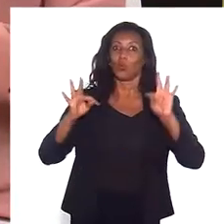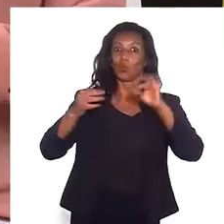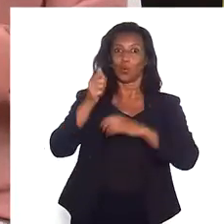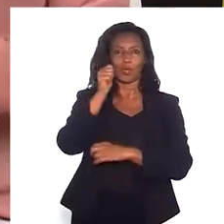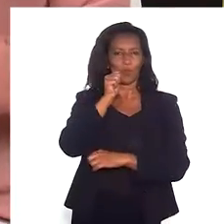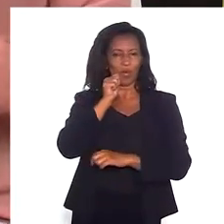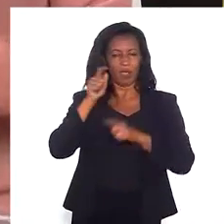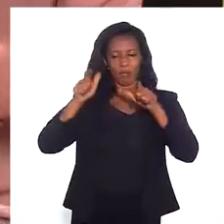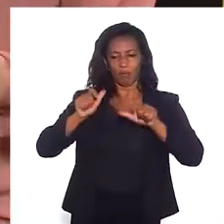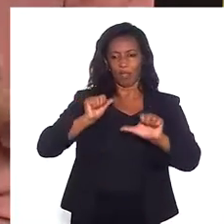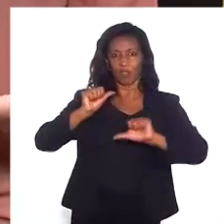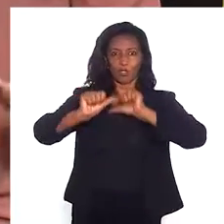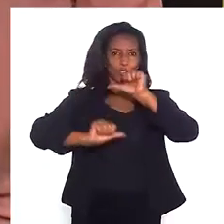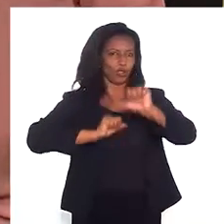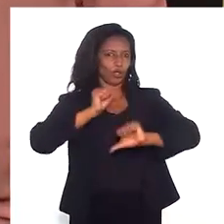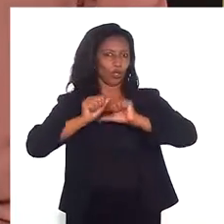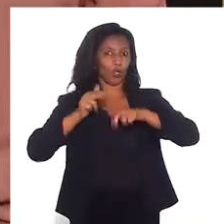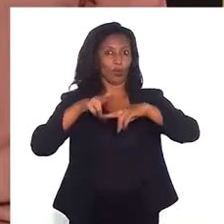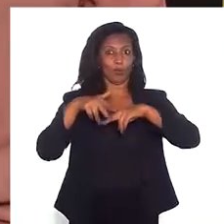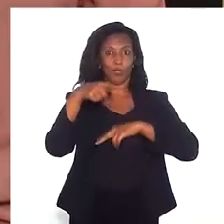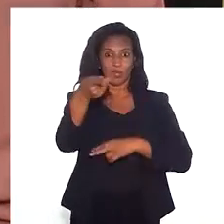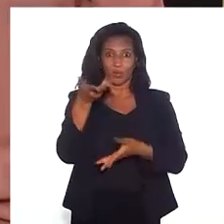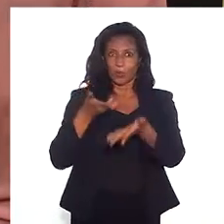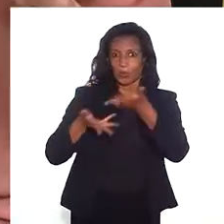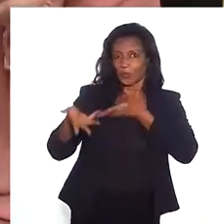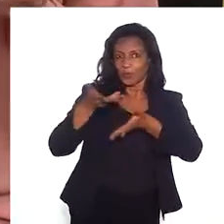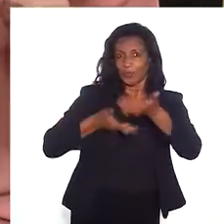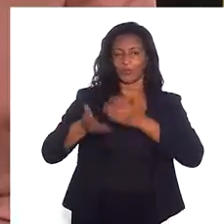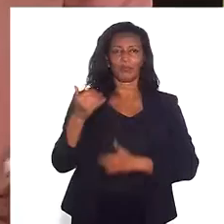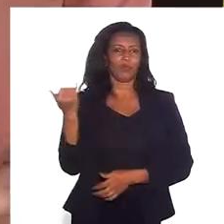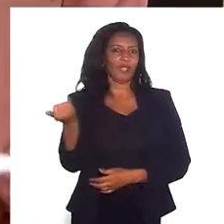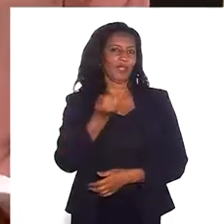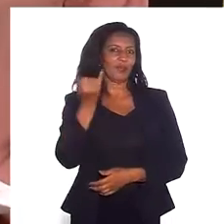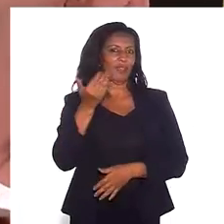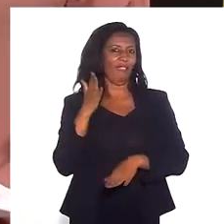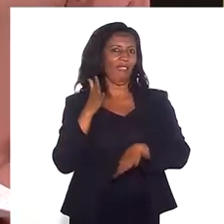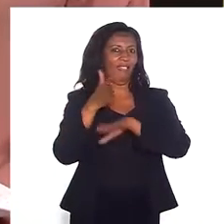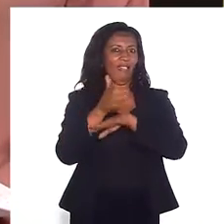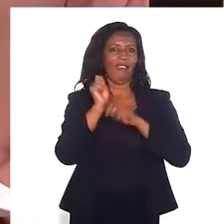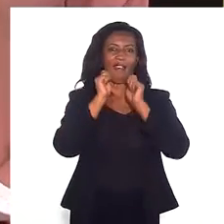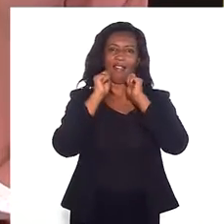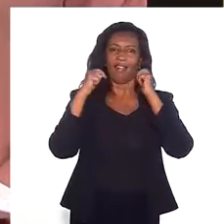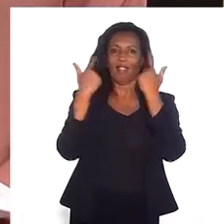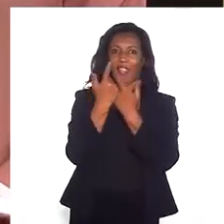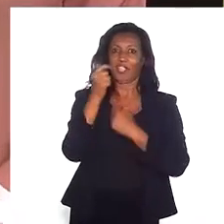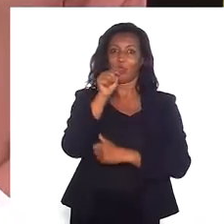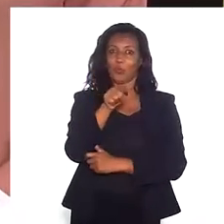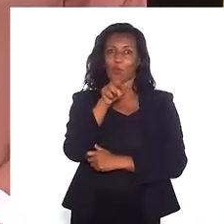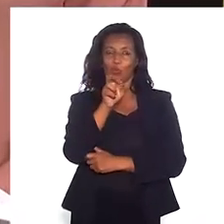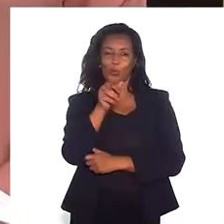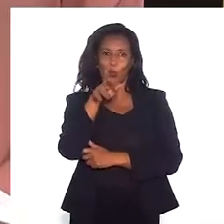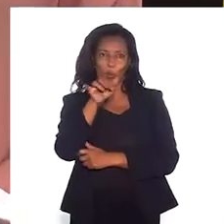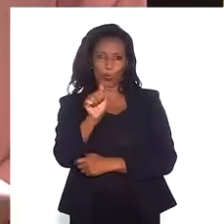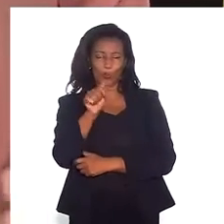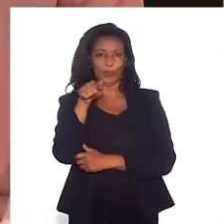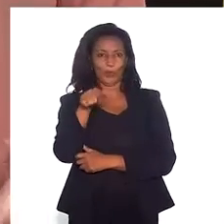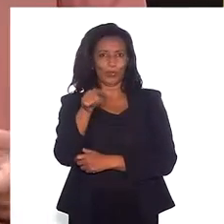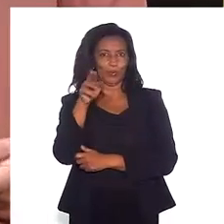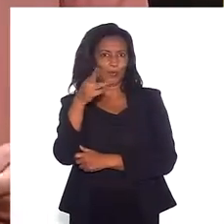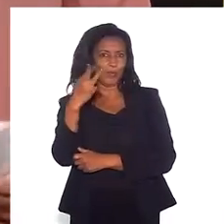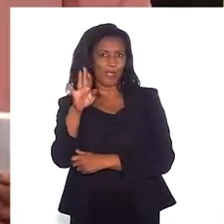animais. O Toda Mulher é um espaço de troca, por isso a sua participação é tão importante. Acesse o site